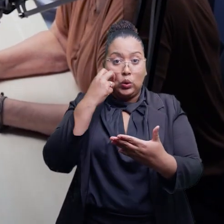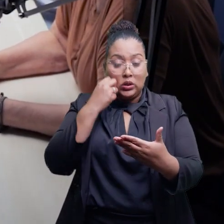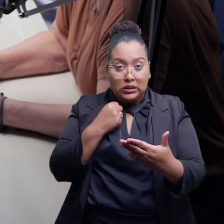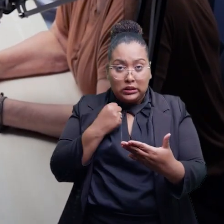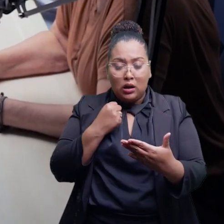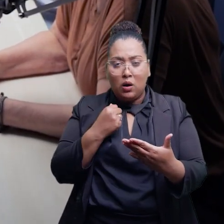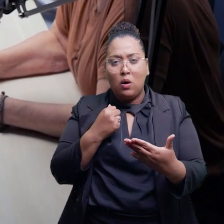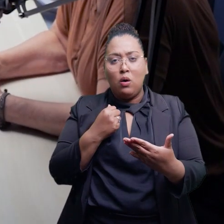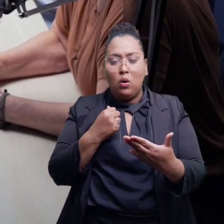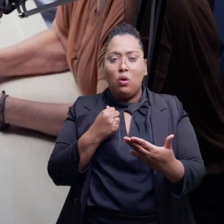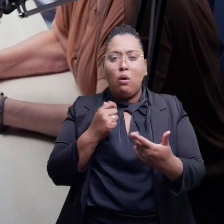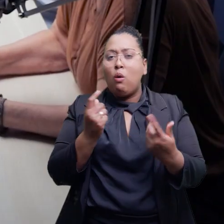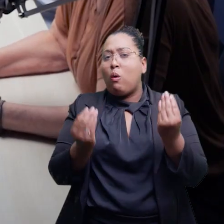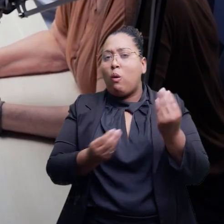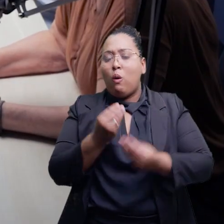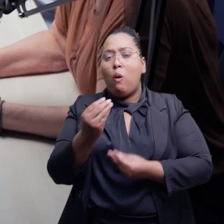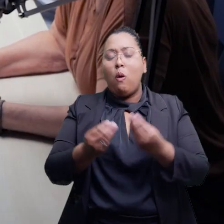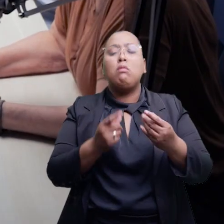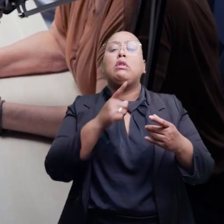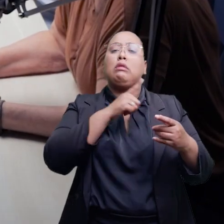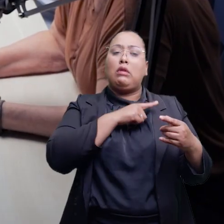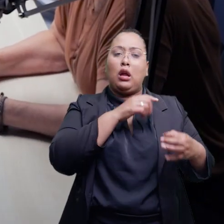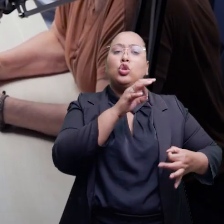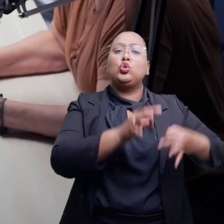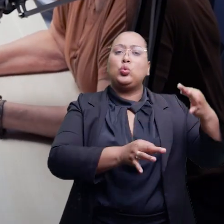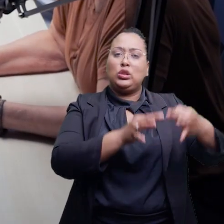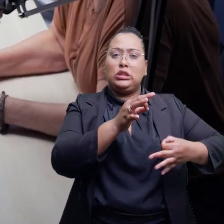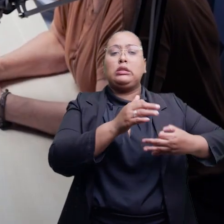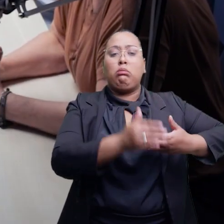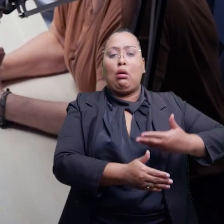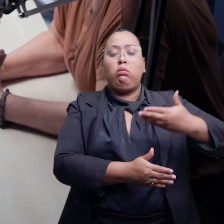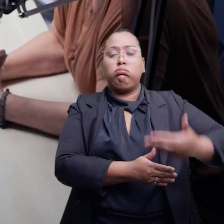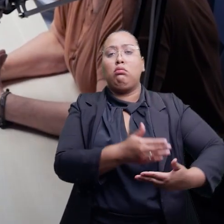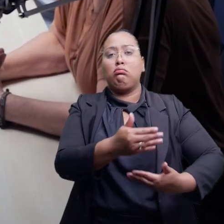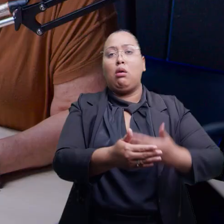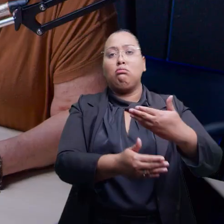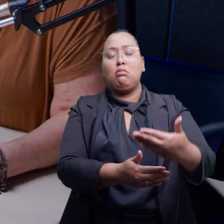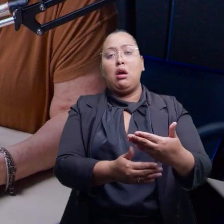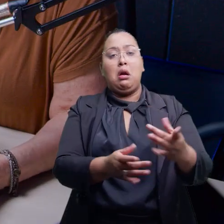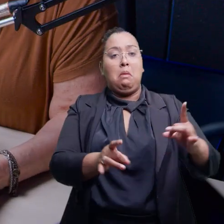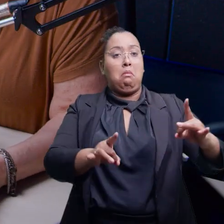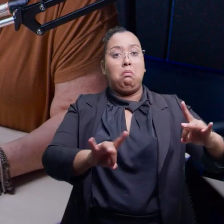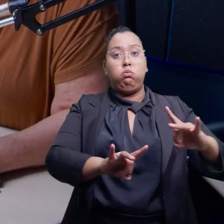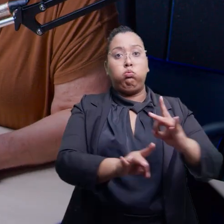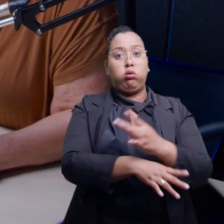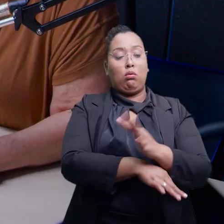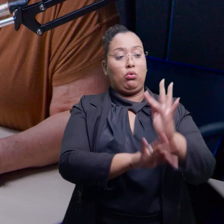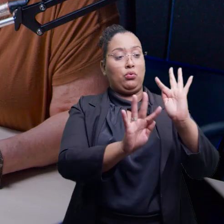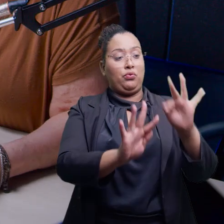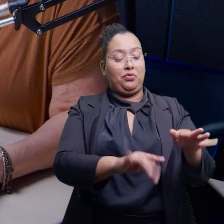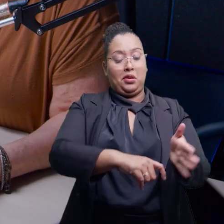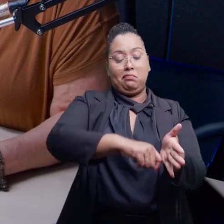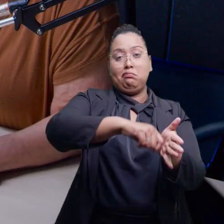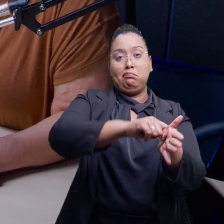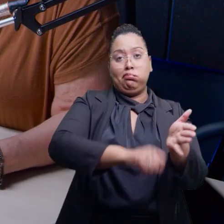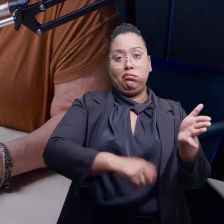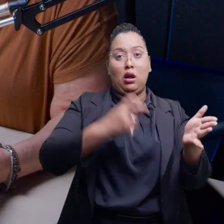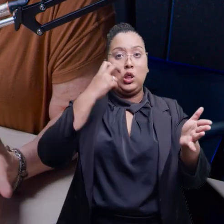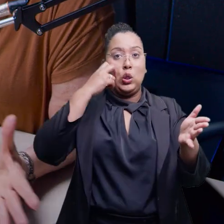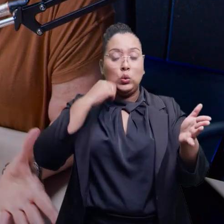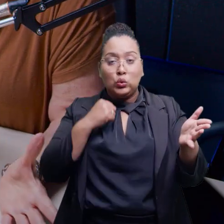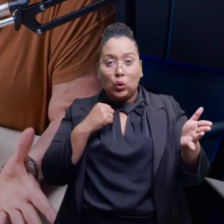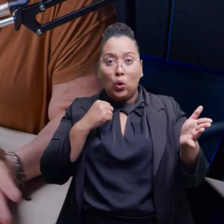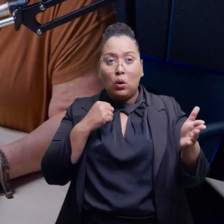começa e se encerra judicialmente dentro do sistema judiciário, E a partir do momento que se efetiva a